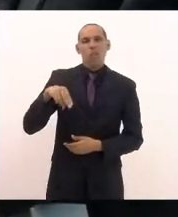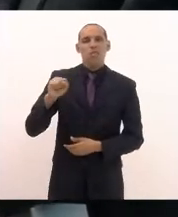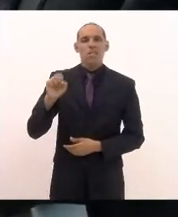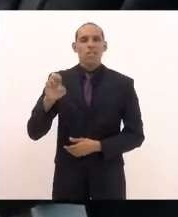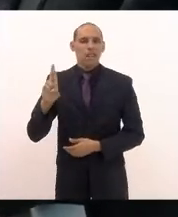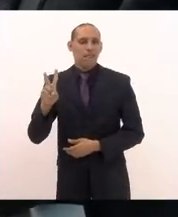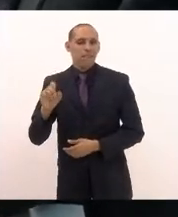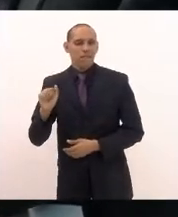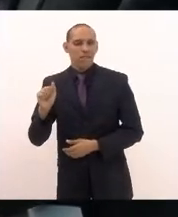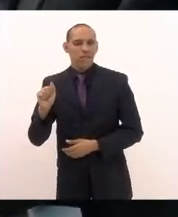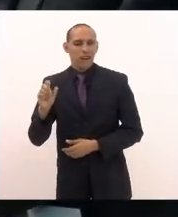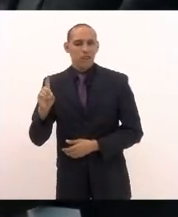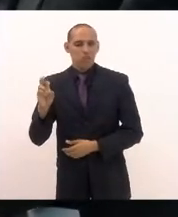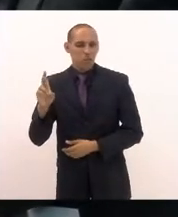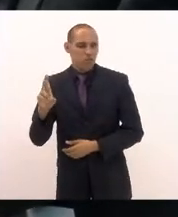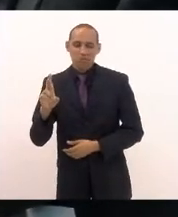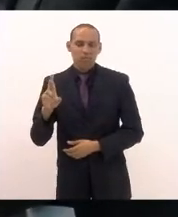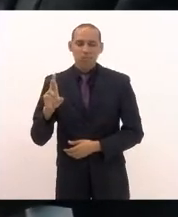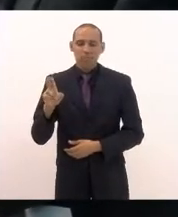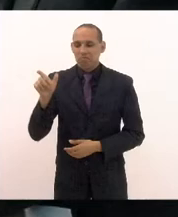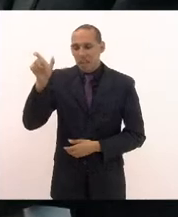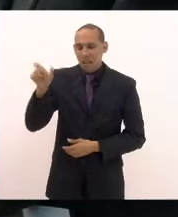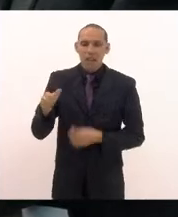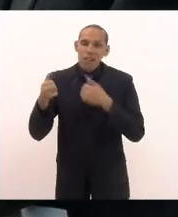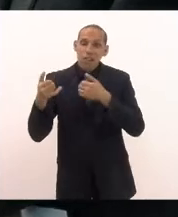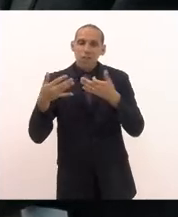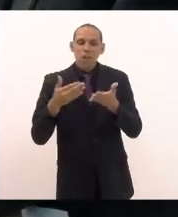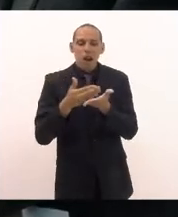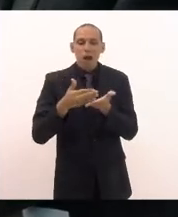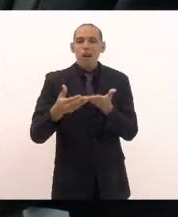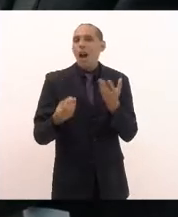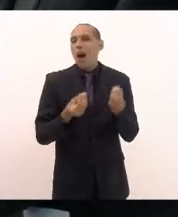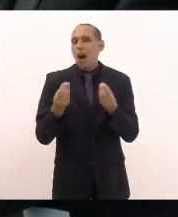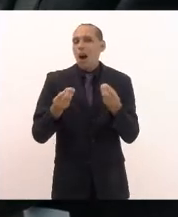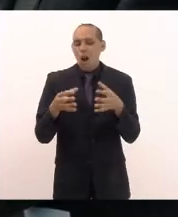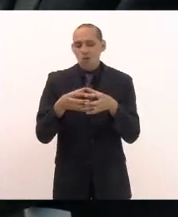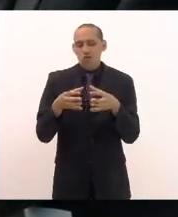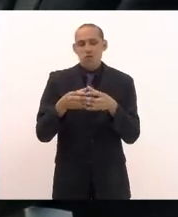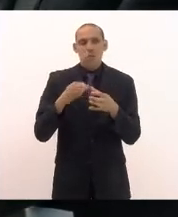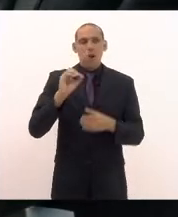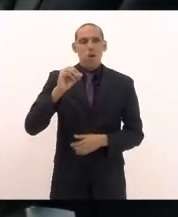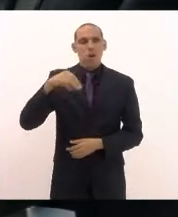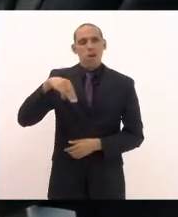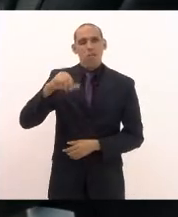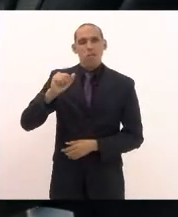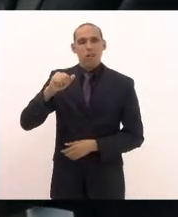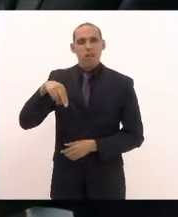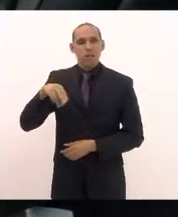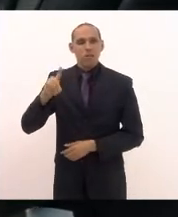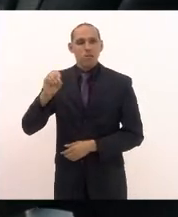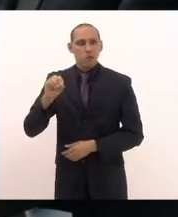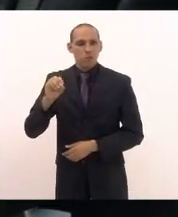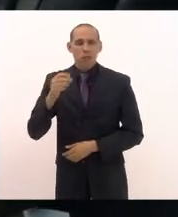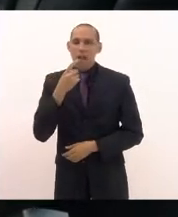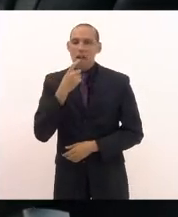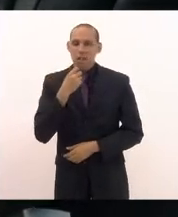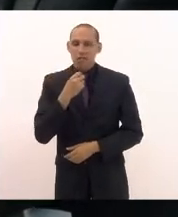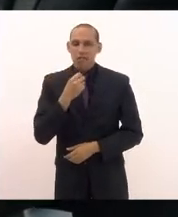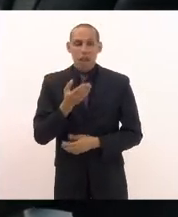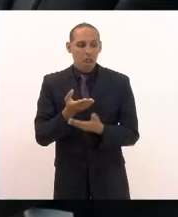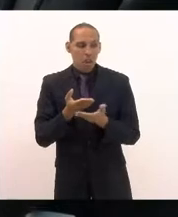a origem dessa facção que hoje nós chamamos de Comando Vermelho. Aqueles presos comuns,